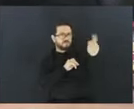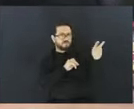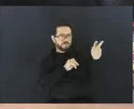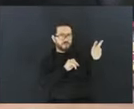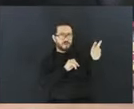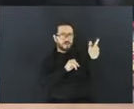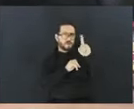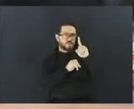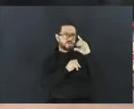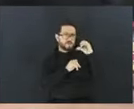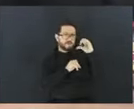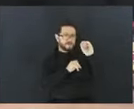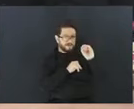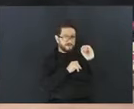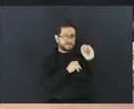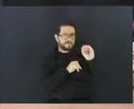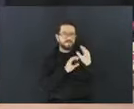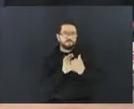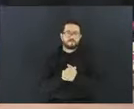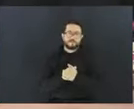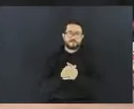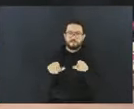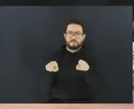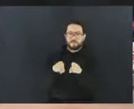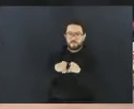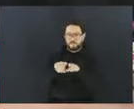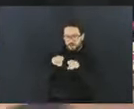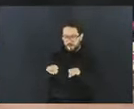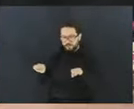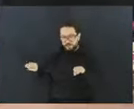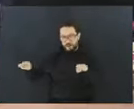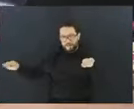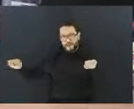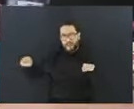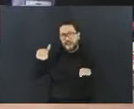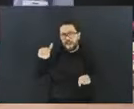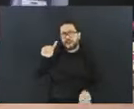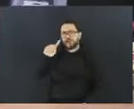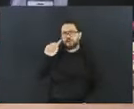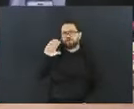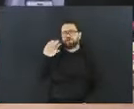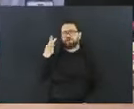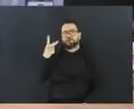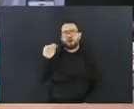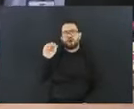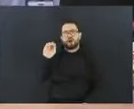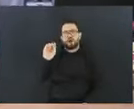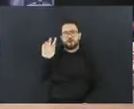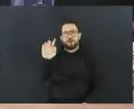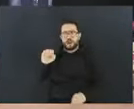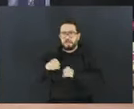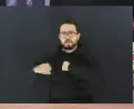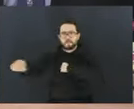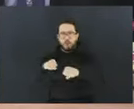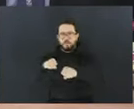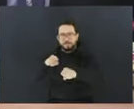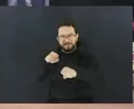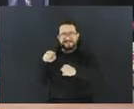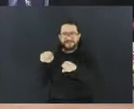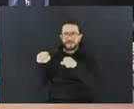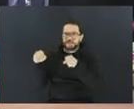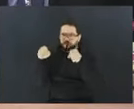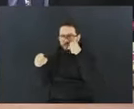as viaturas do batalhão de choque, operações especiais, Rotan e as outras unidades especializadas que prestam apoio ao comando